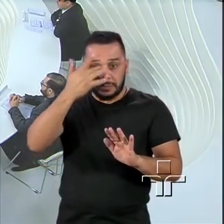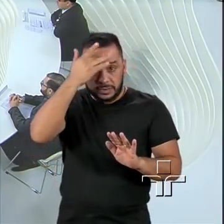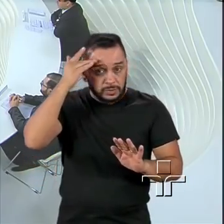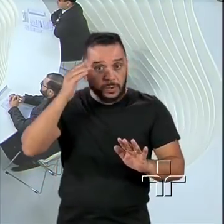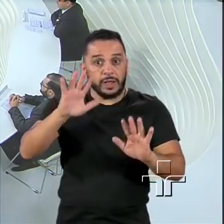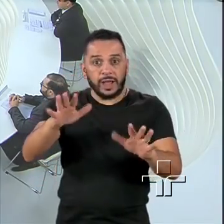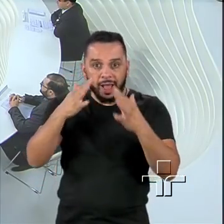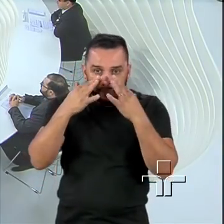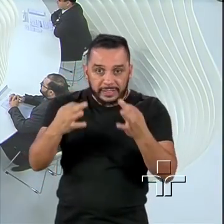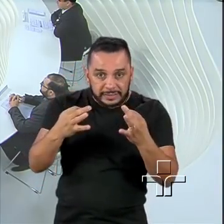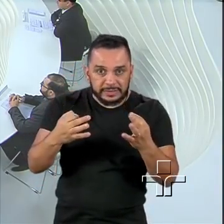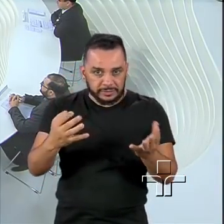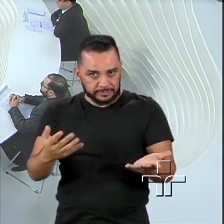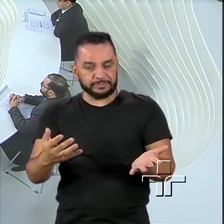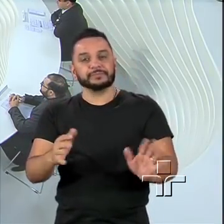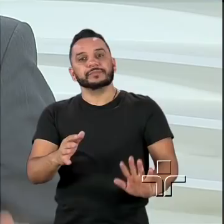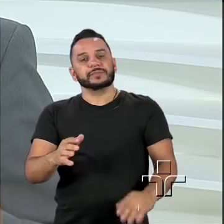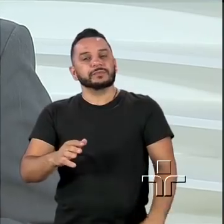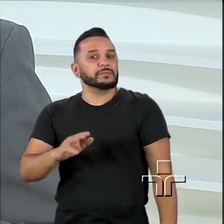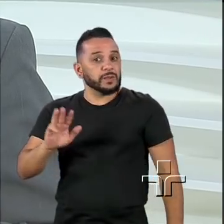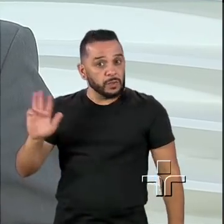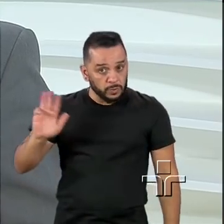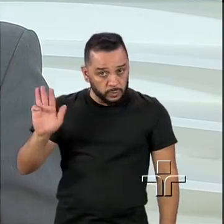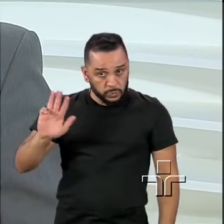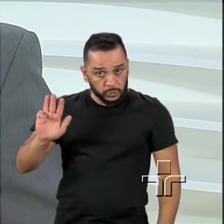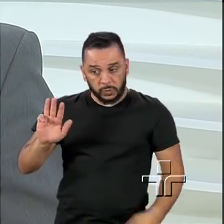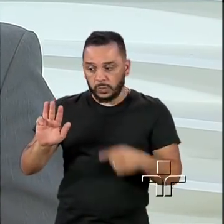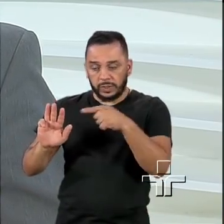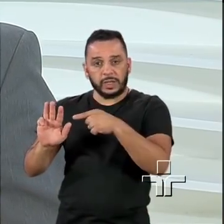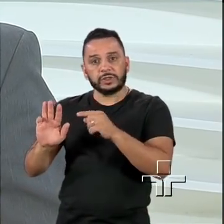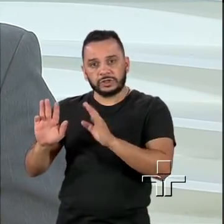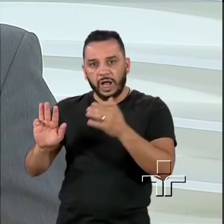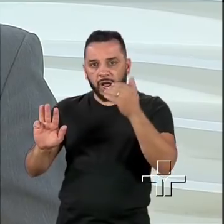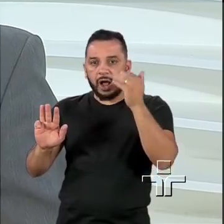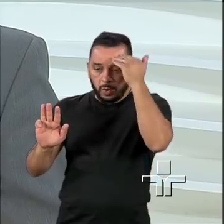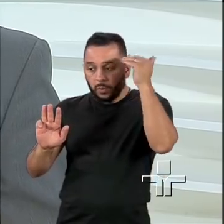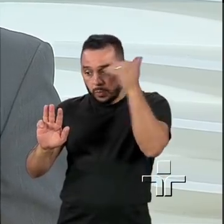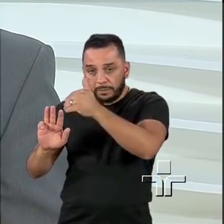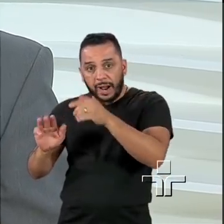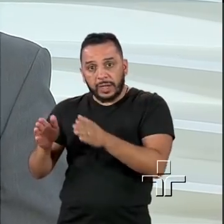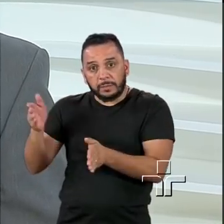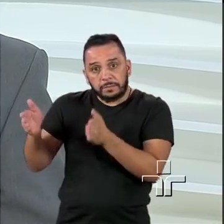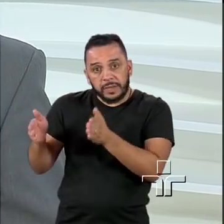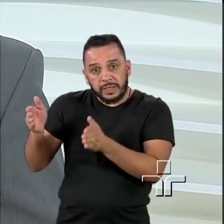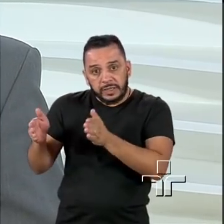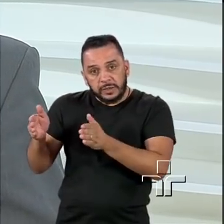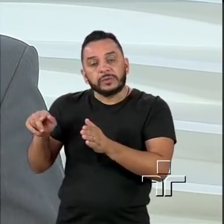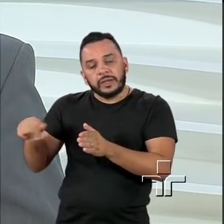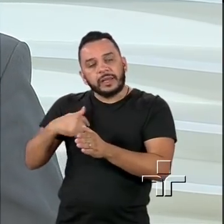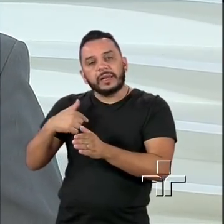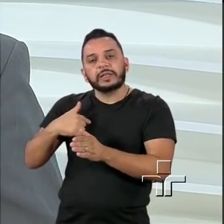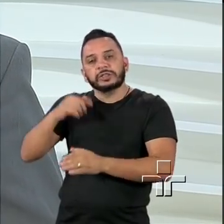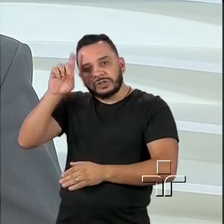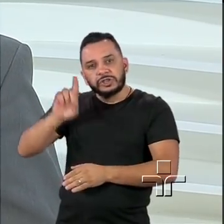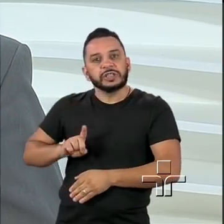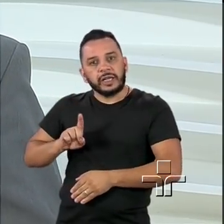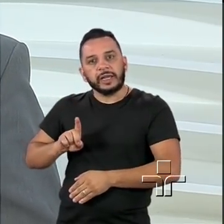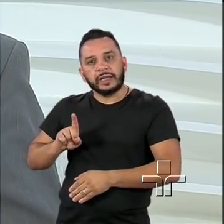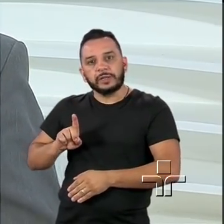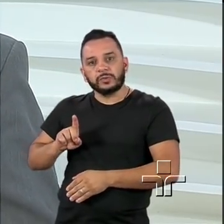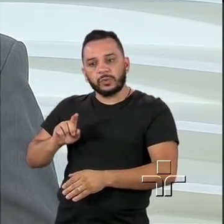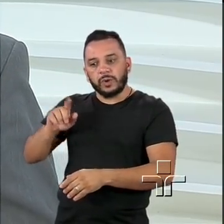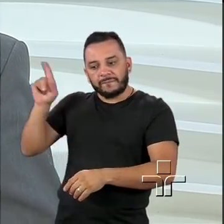entender, ele está condenado, uma condenação provisória, não teve seus direitos políticos cassados e pela lei ficha